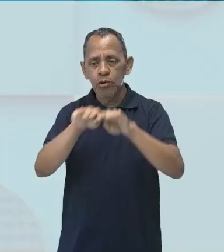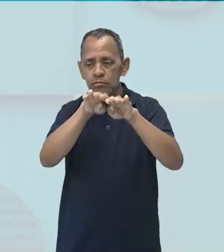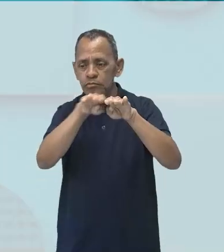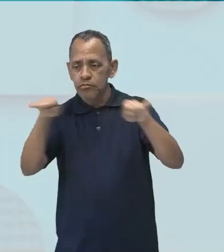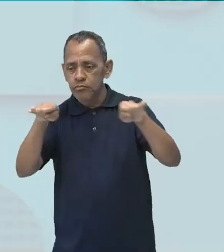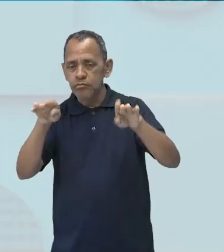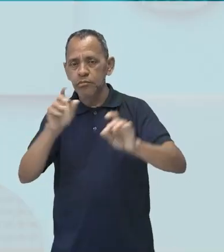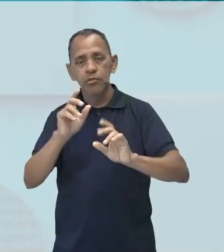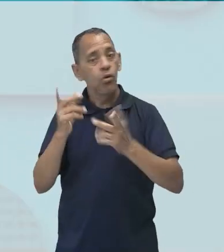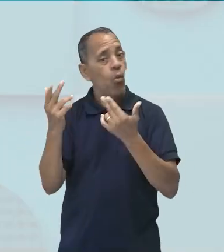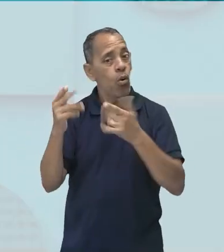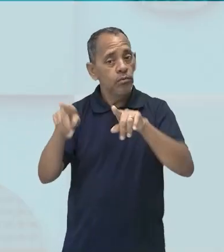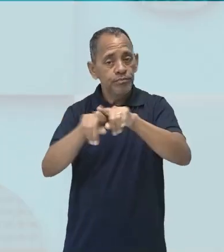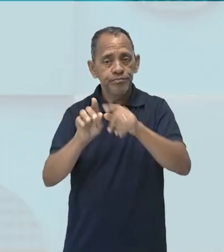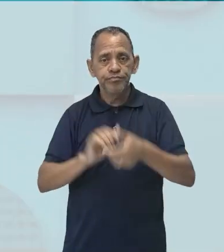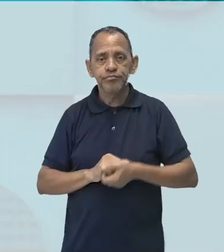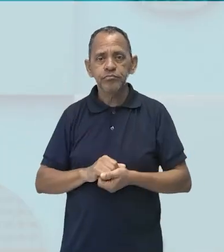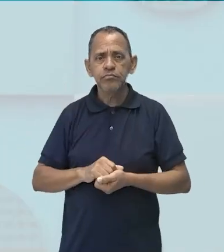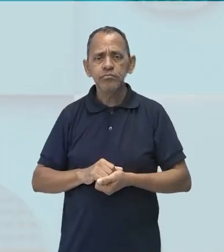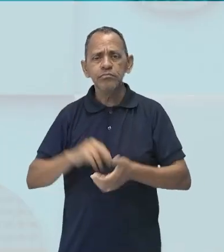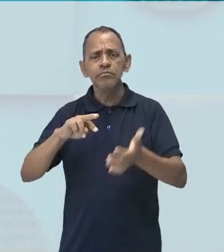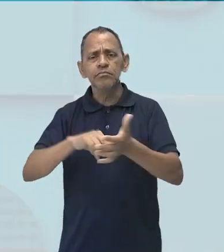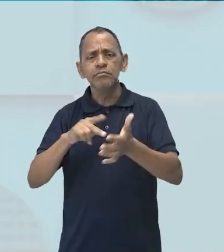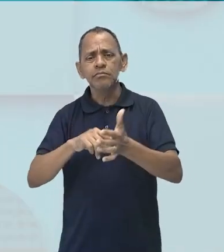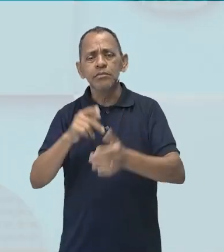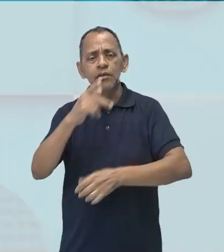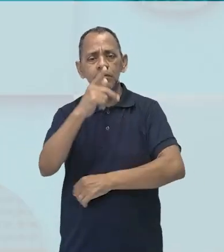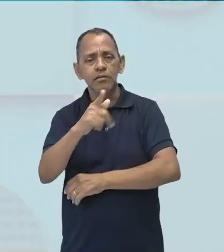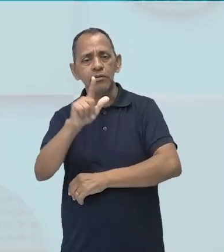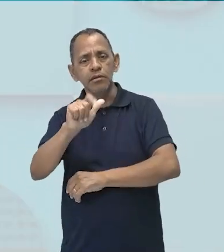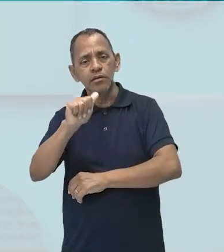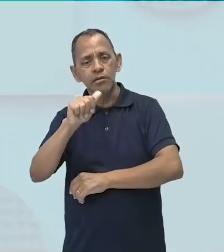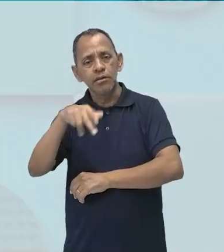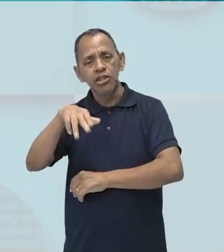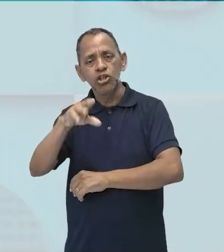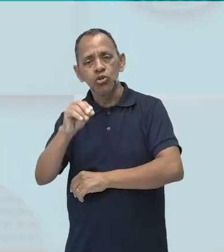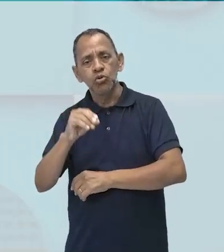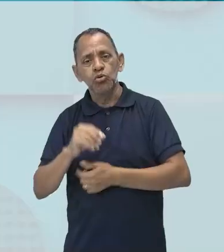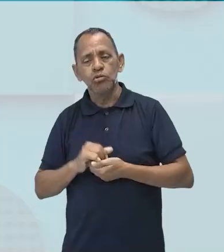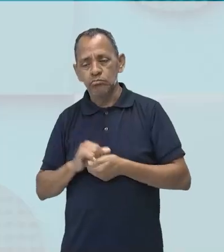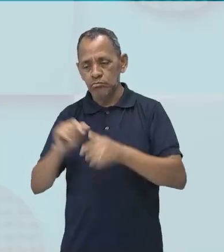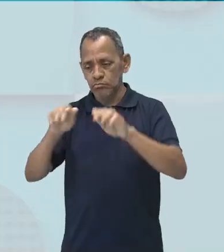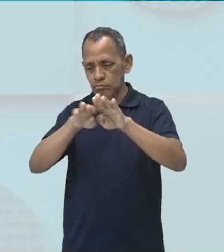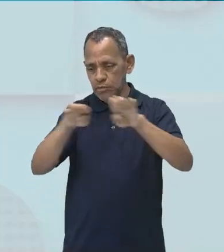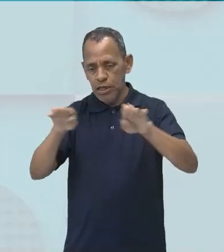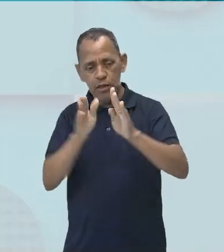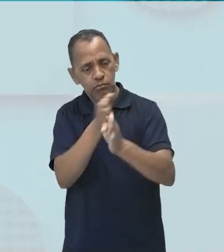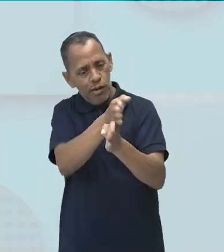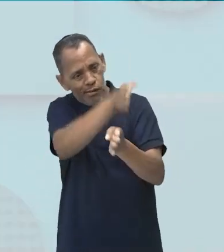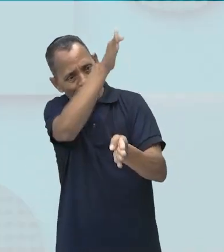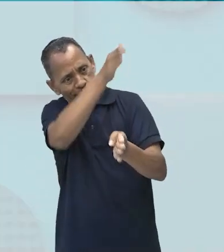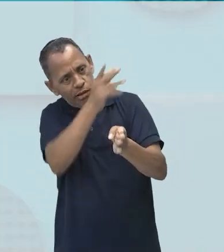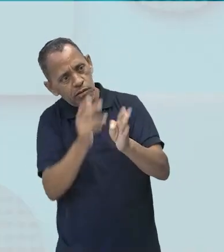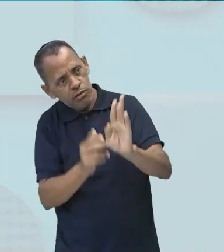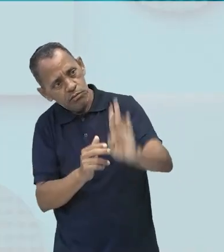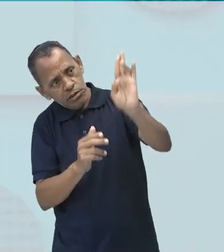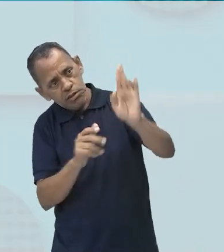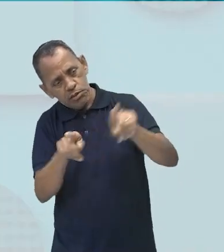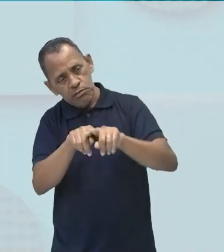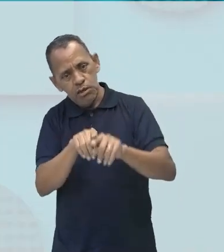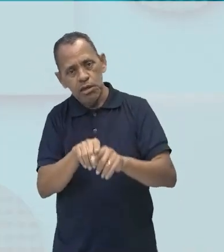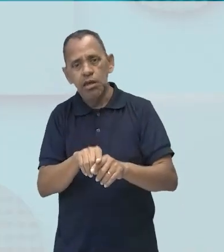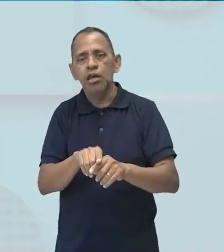plano. O que é um plano, professora? É uma tela, é a parede onde vai ser representada, é um pedaço de